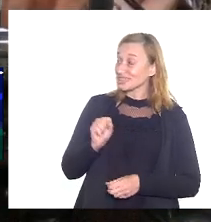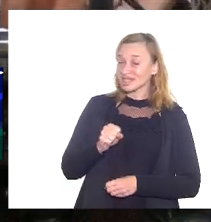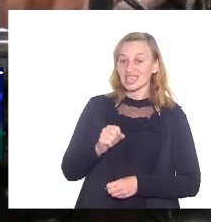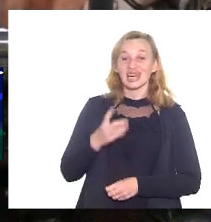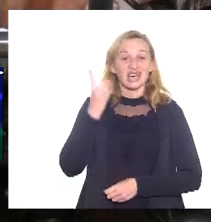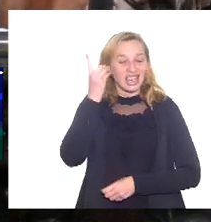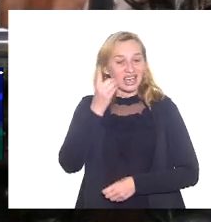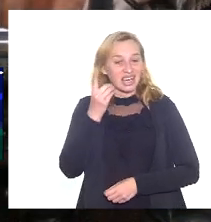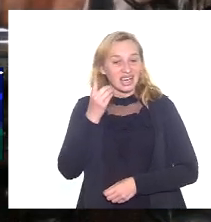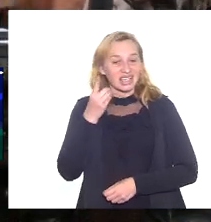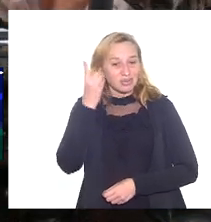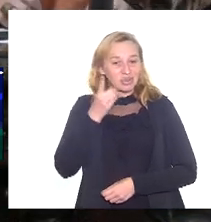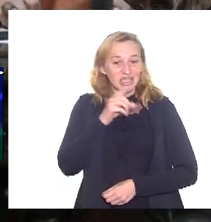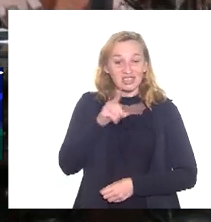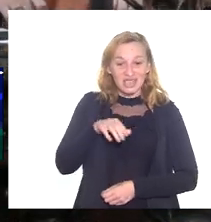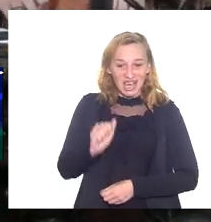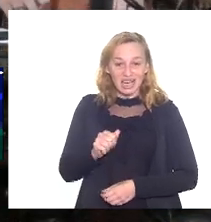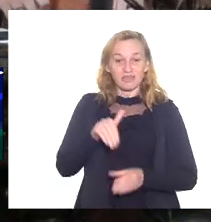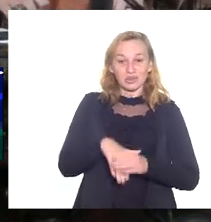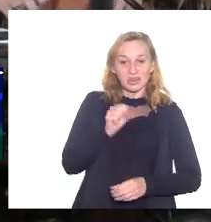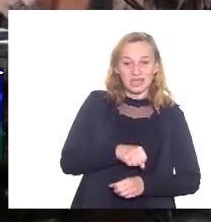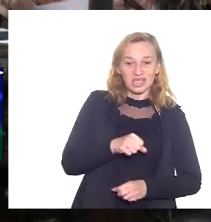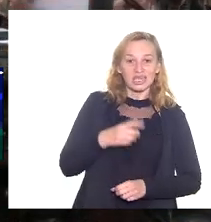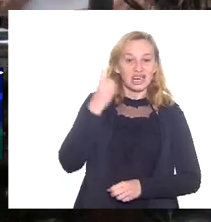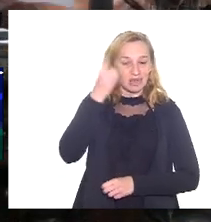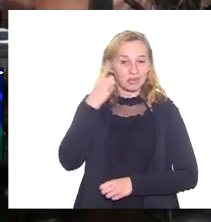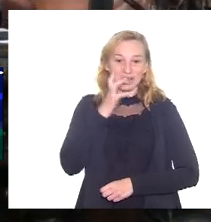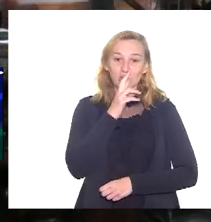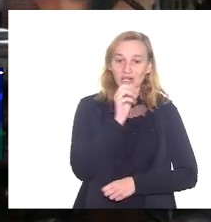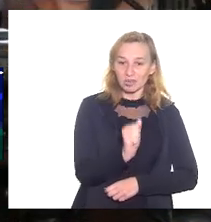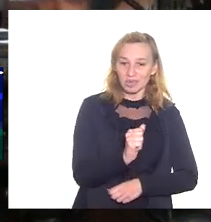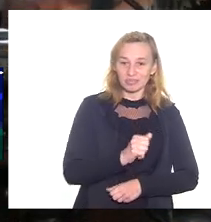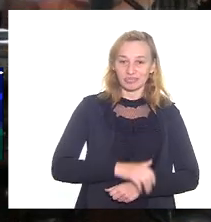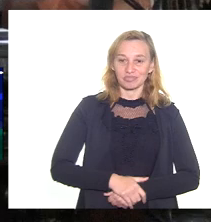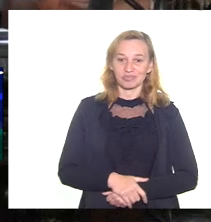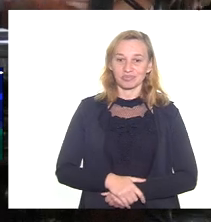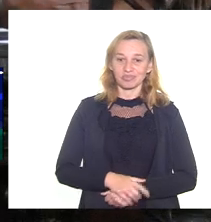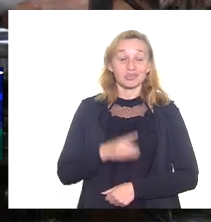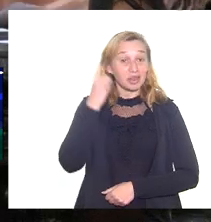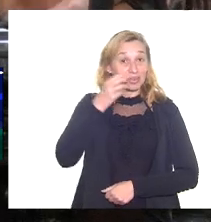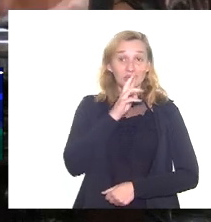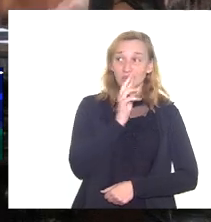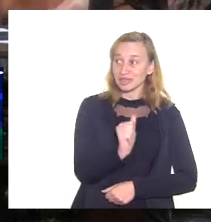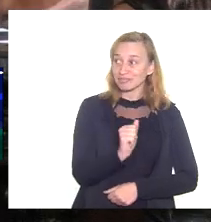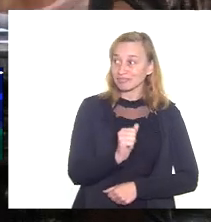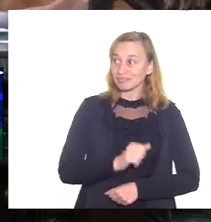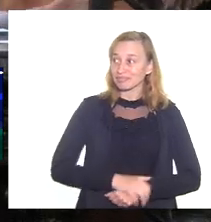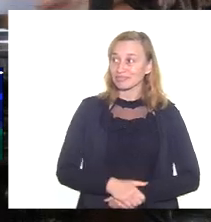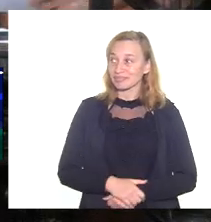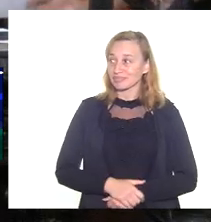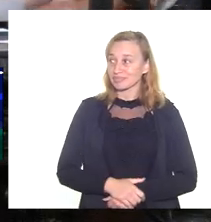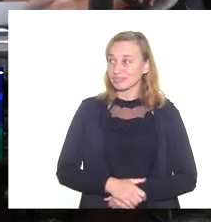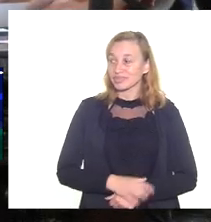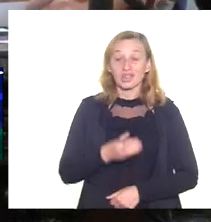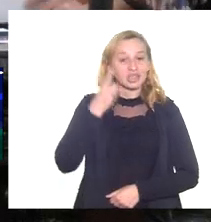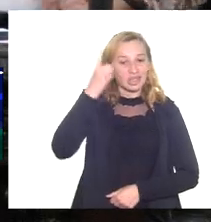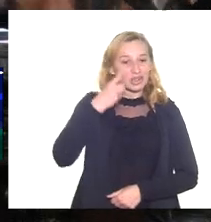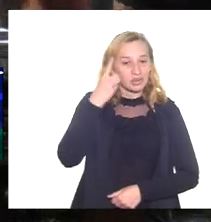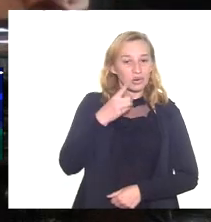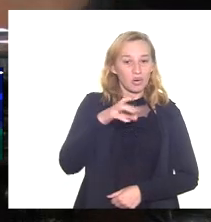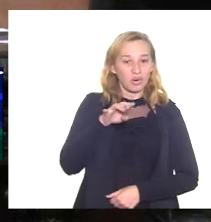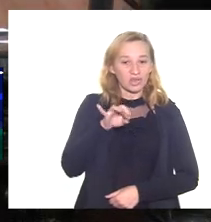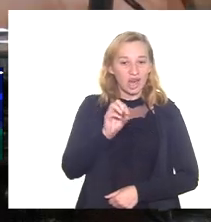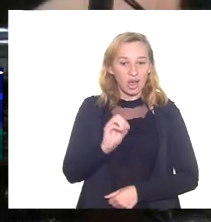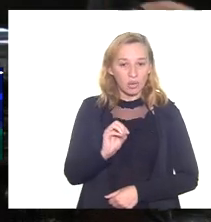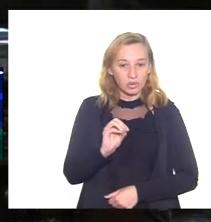Renato Zaca votou sim. Deputado Rodrigo Amorim. Deputado Rodrigo Amorim. Deputado